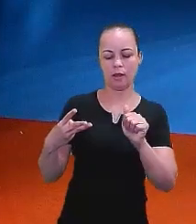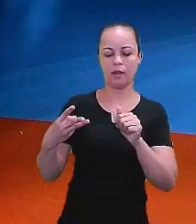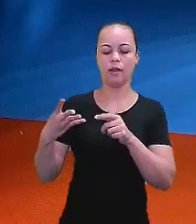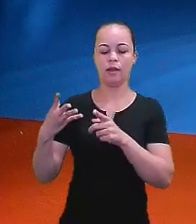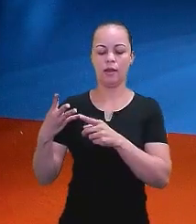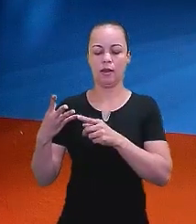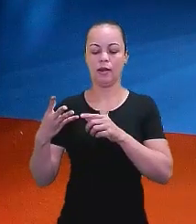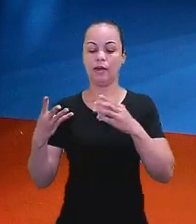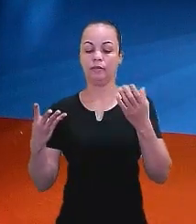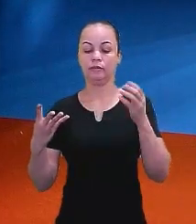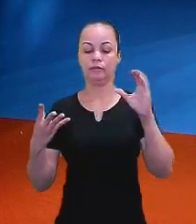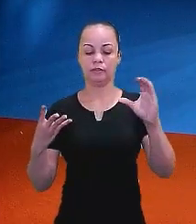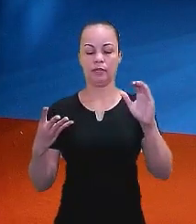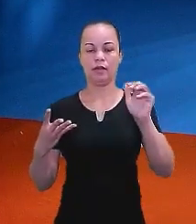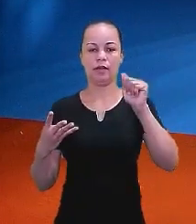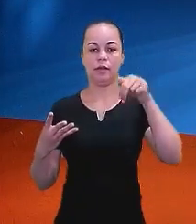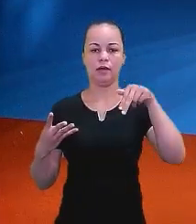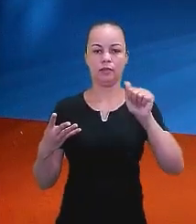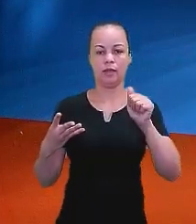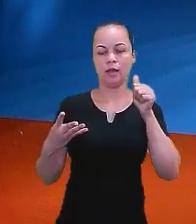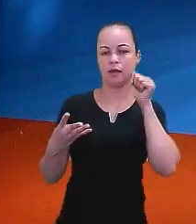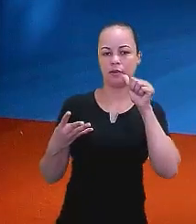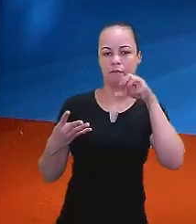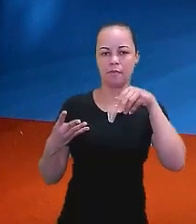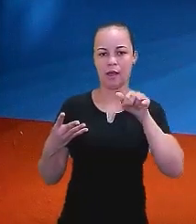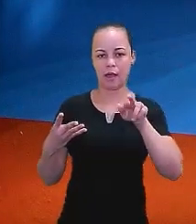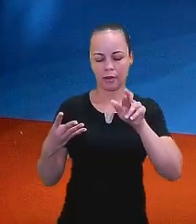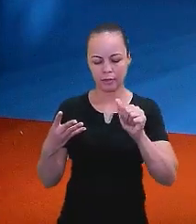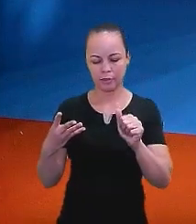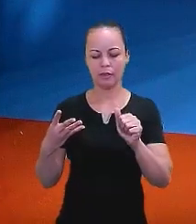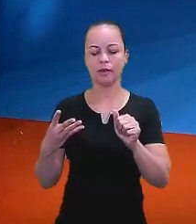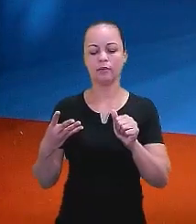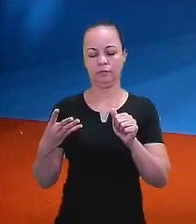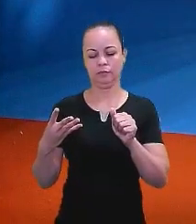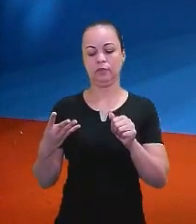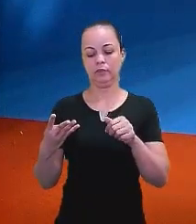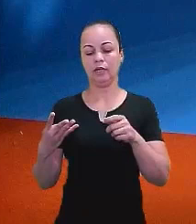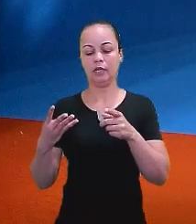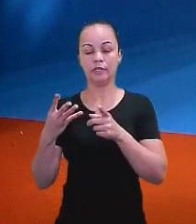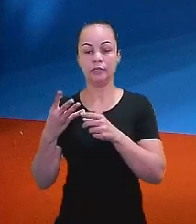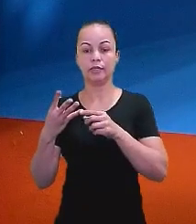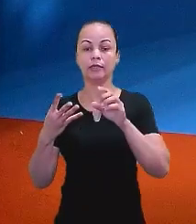resolver aqui? A gente precisa lembrar de frações